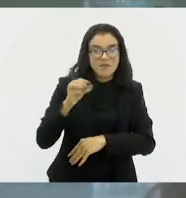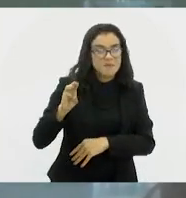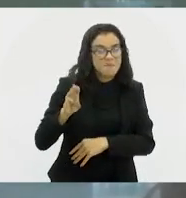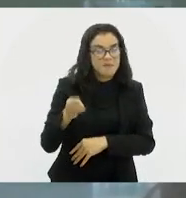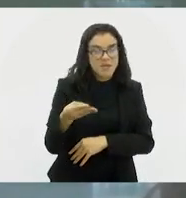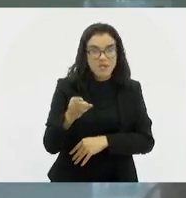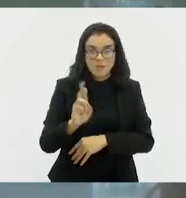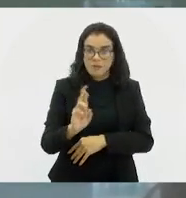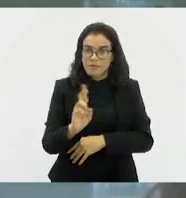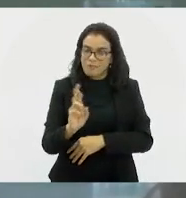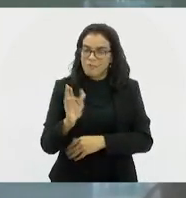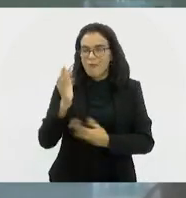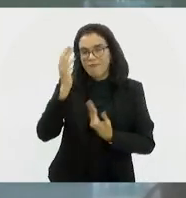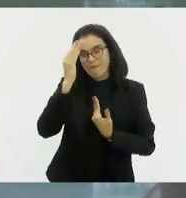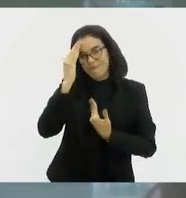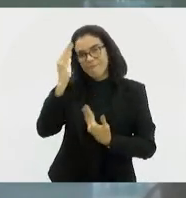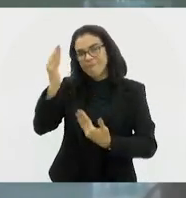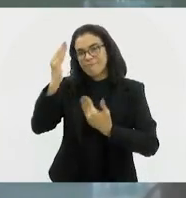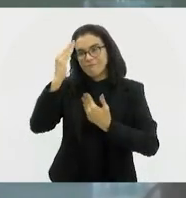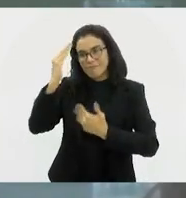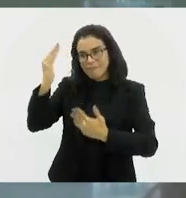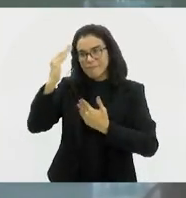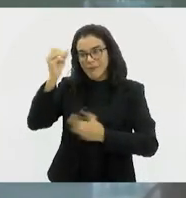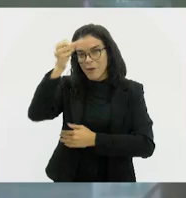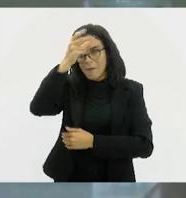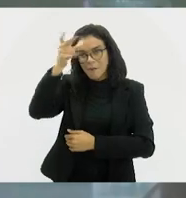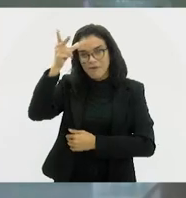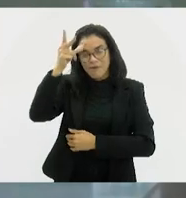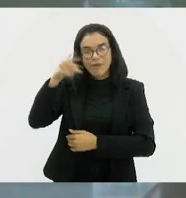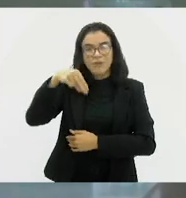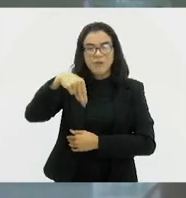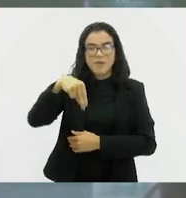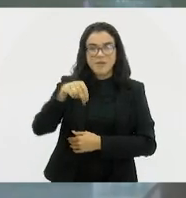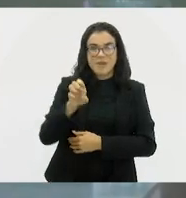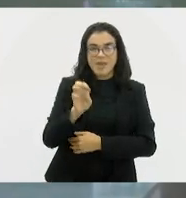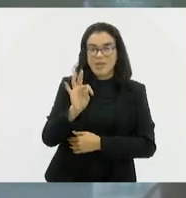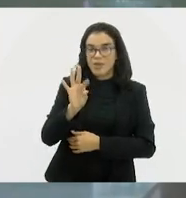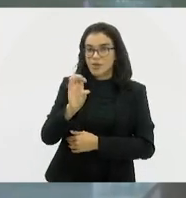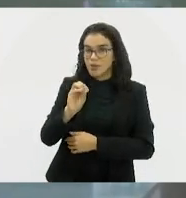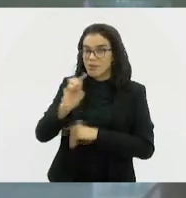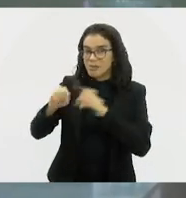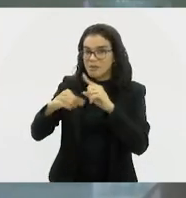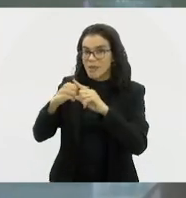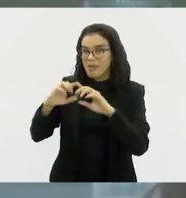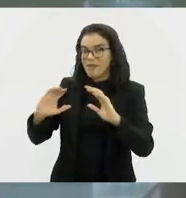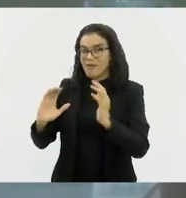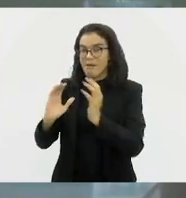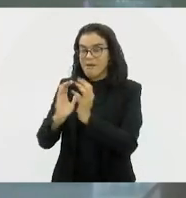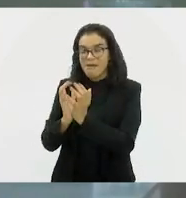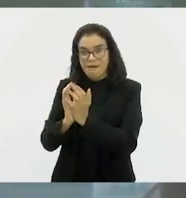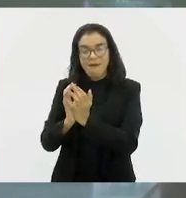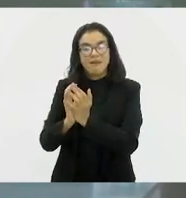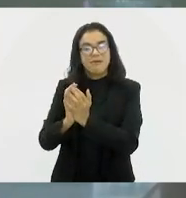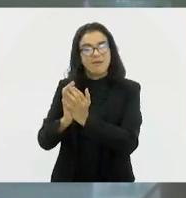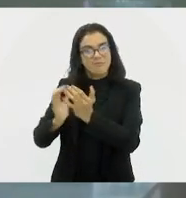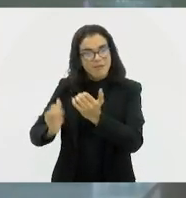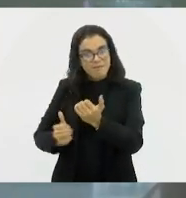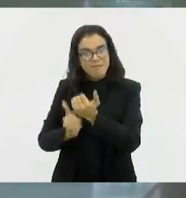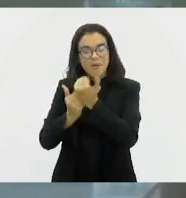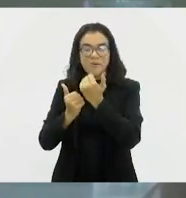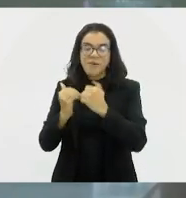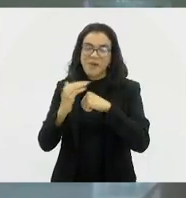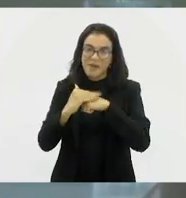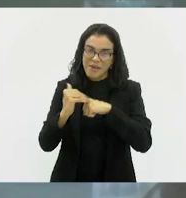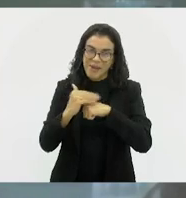Então, a gente tem que agradecer muito o prefeito Neto e toda a sua equipe pela sensibilidade e o carinho que ele tem